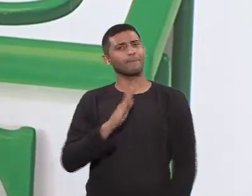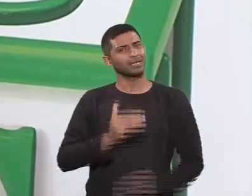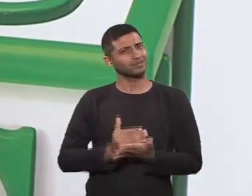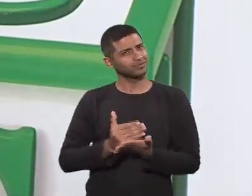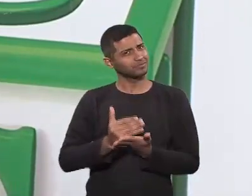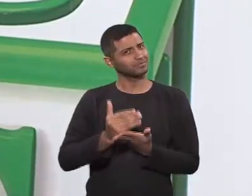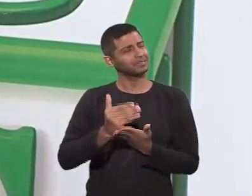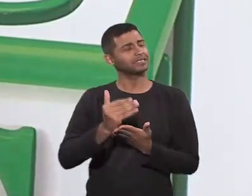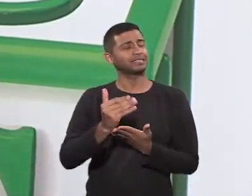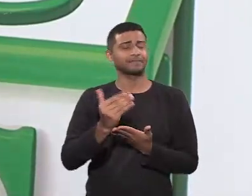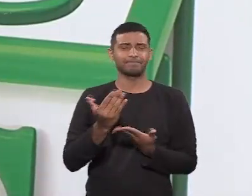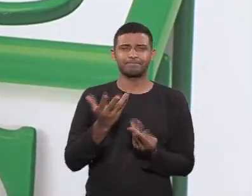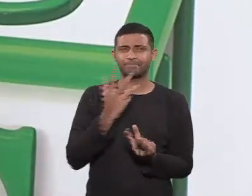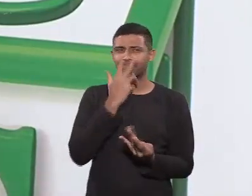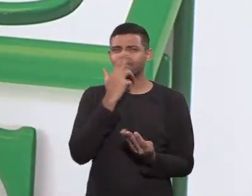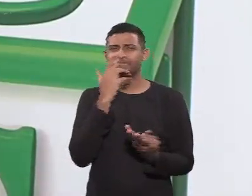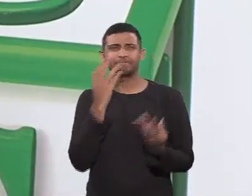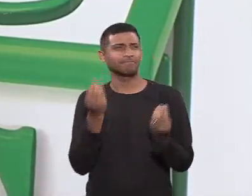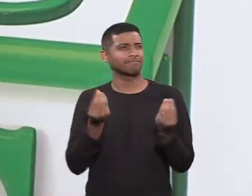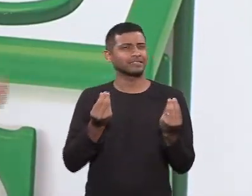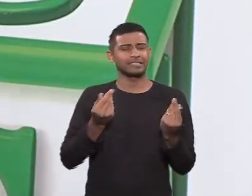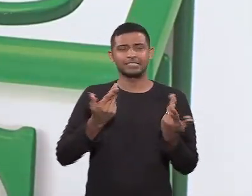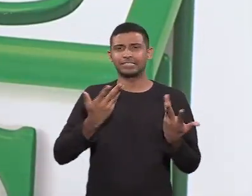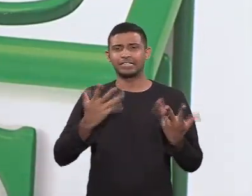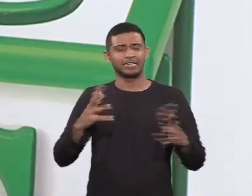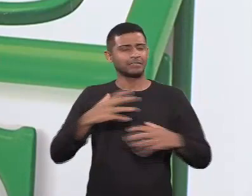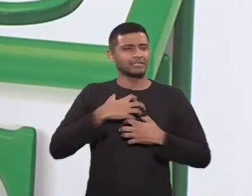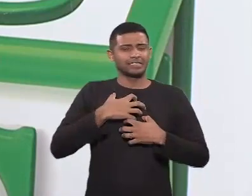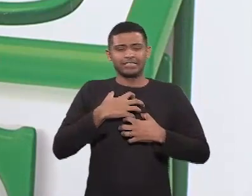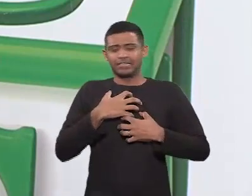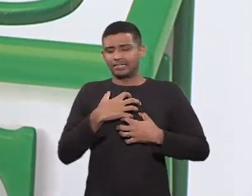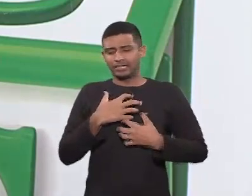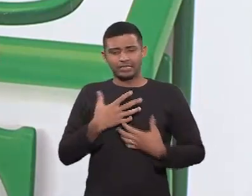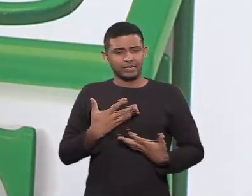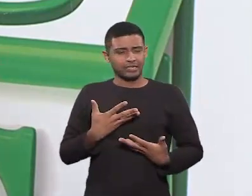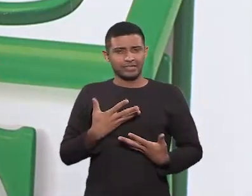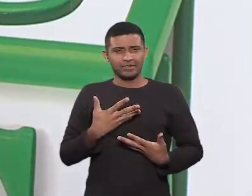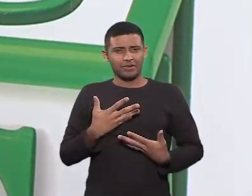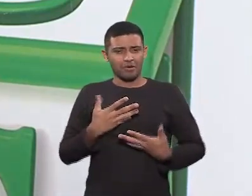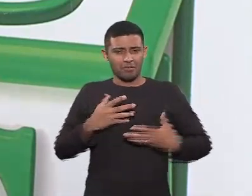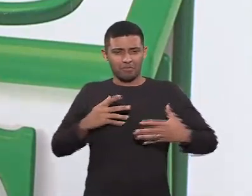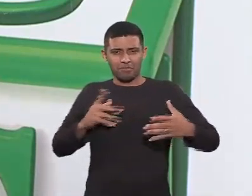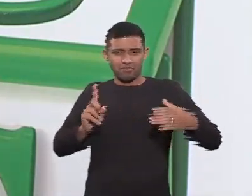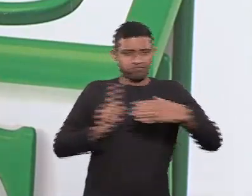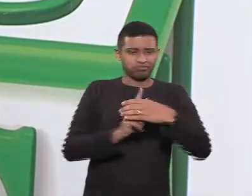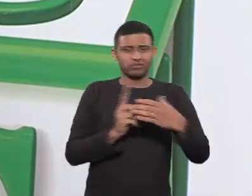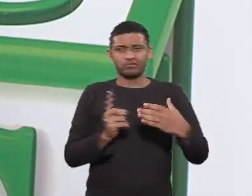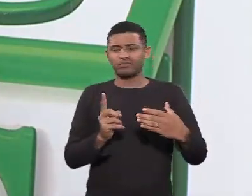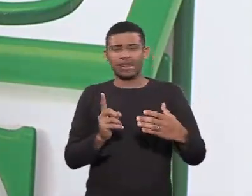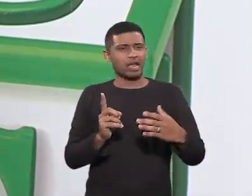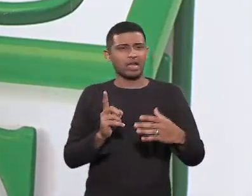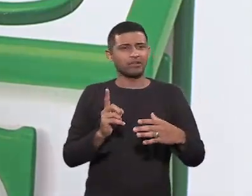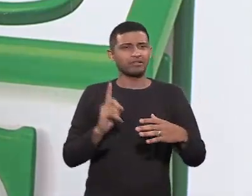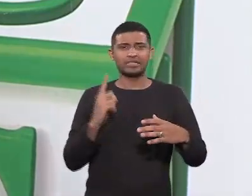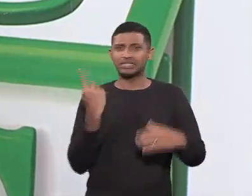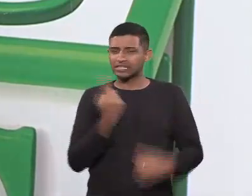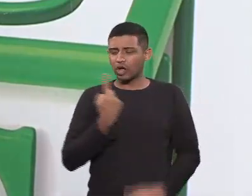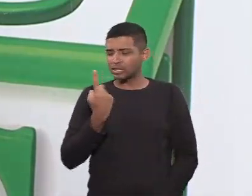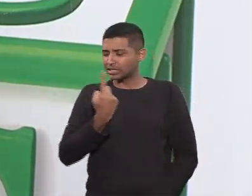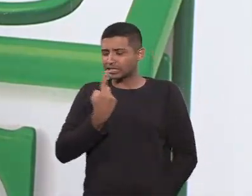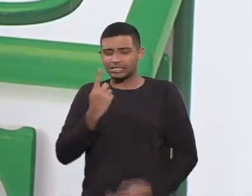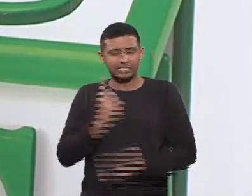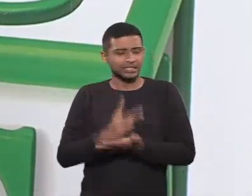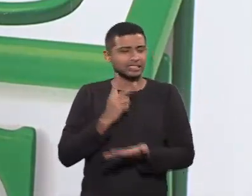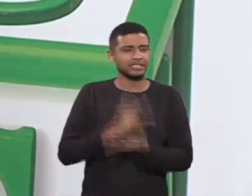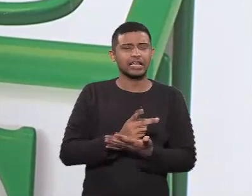no início, foi uma diferença muito grande que ela não se sentiu pertencente. Ela ficava sempre isolada,